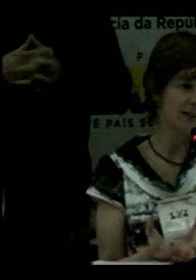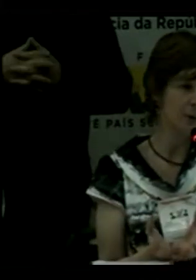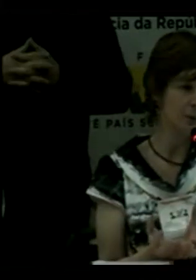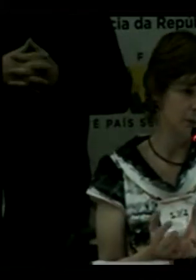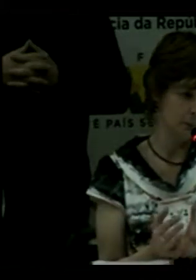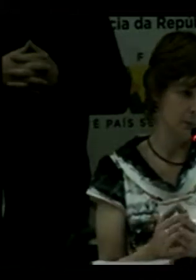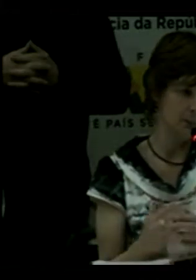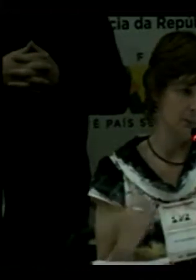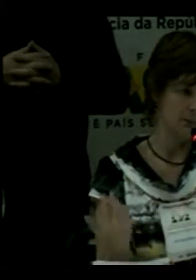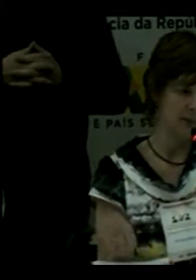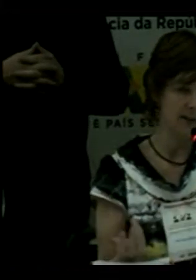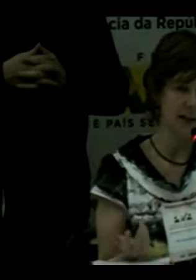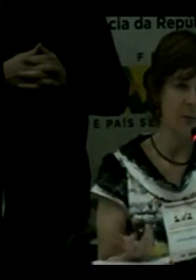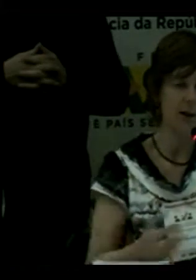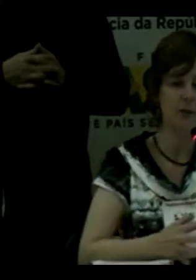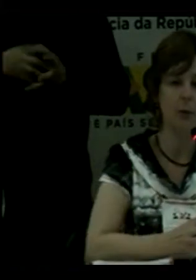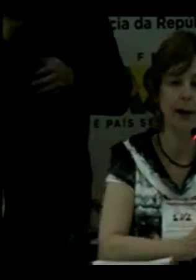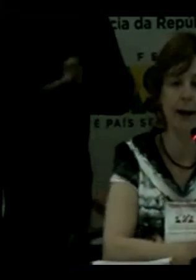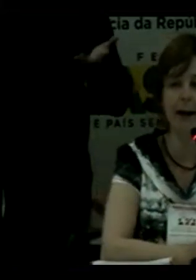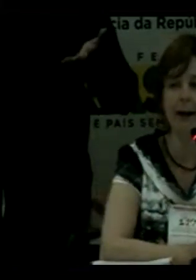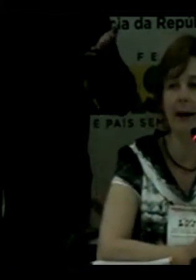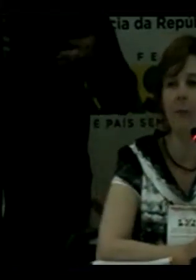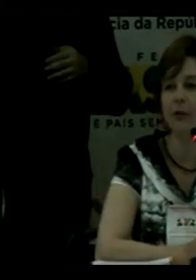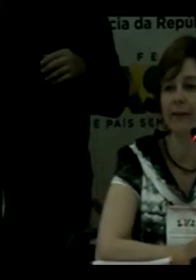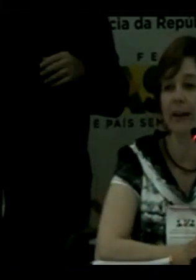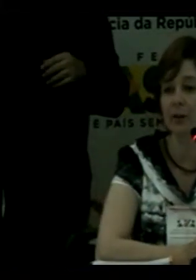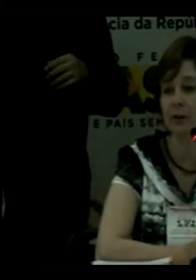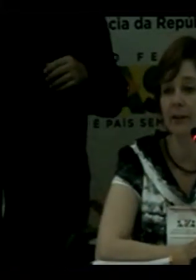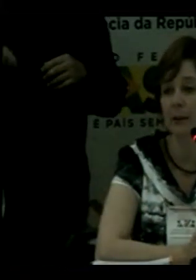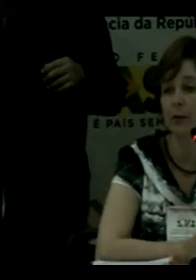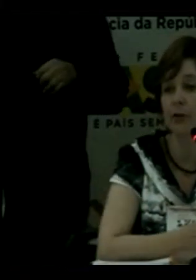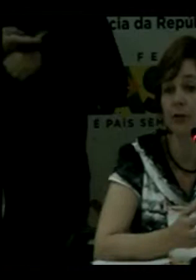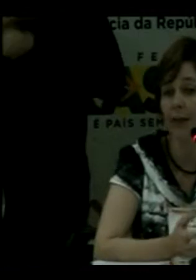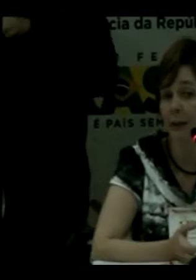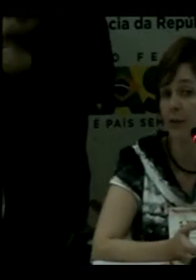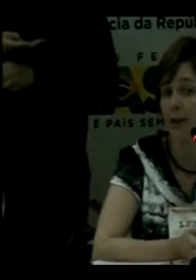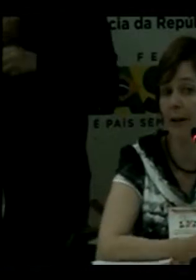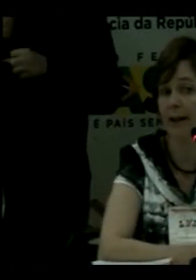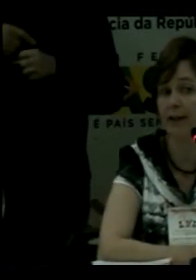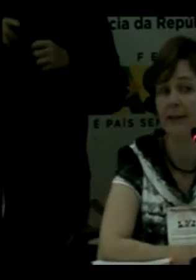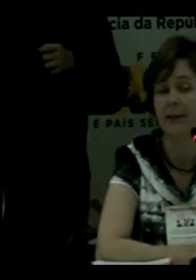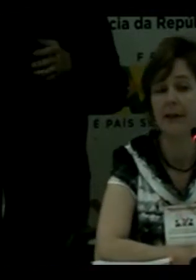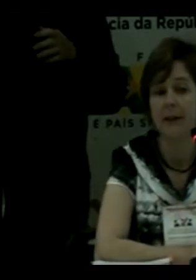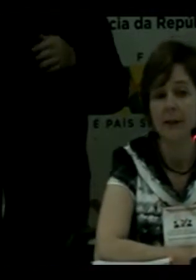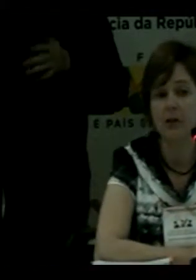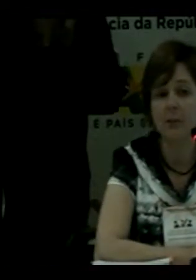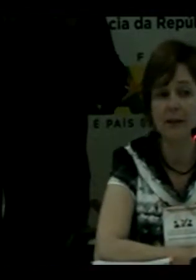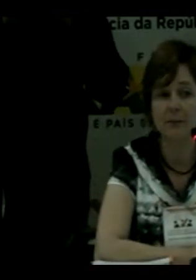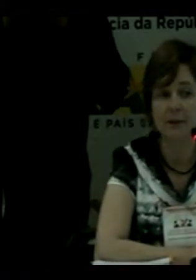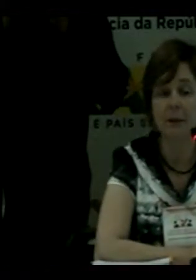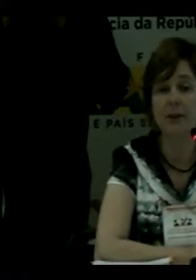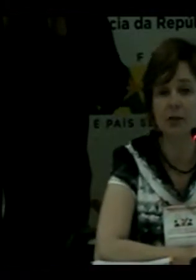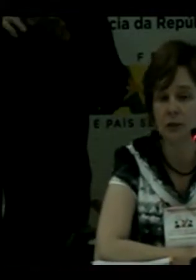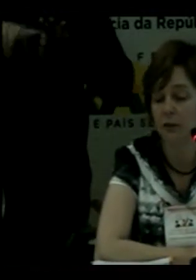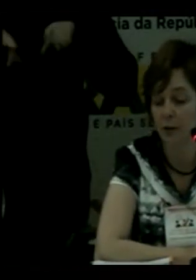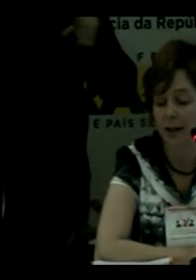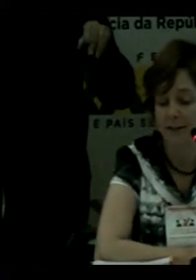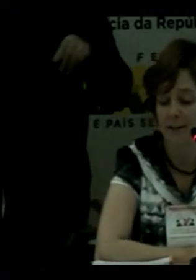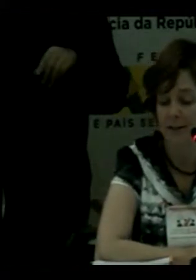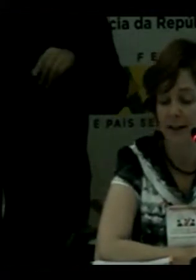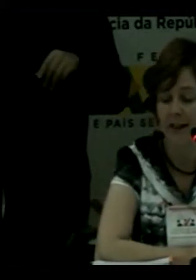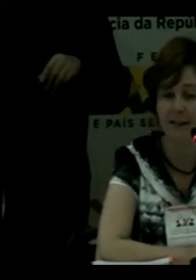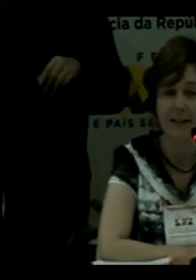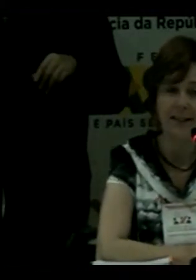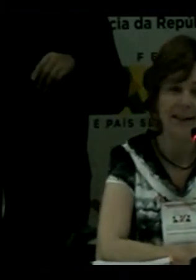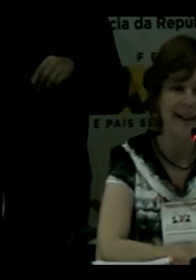a questão central mesmo é a busca da articulação dos diversos canais de participação